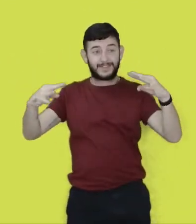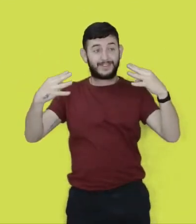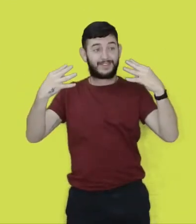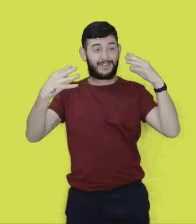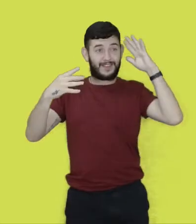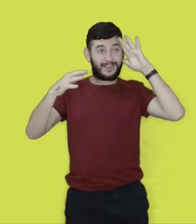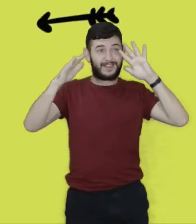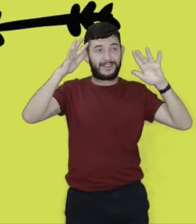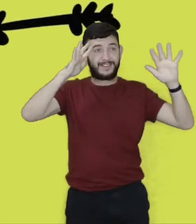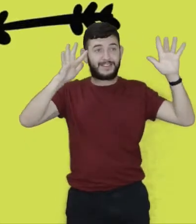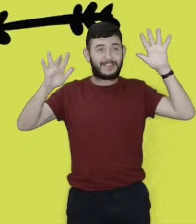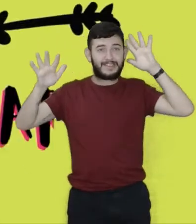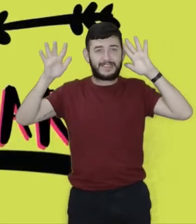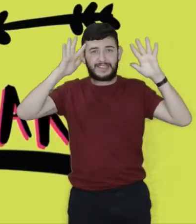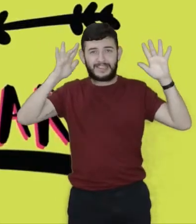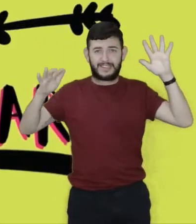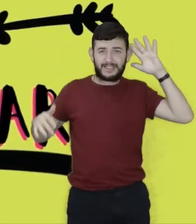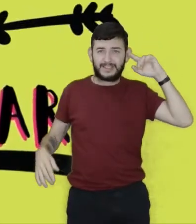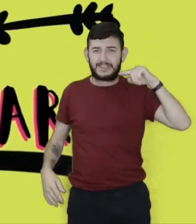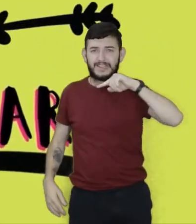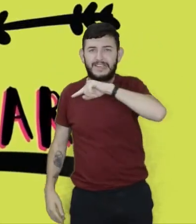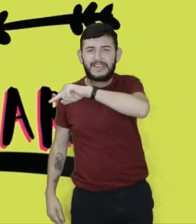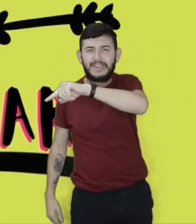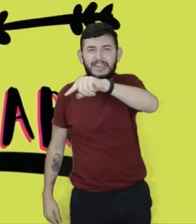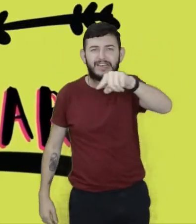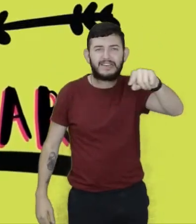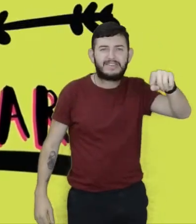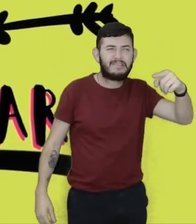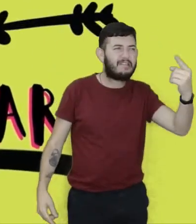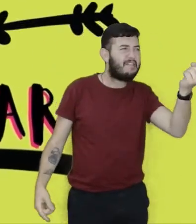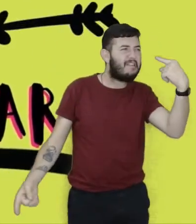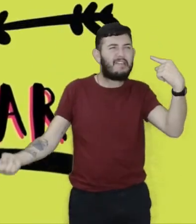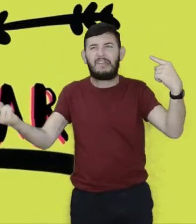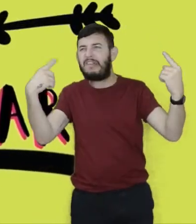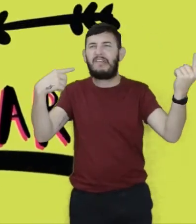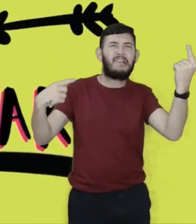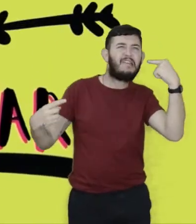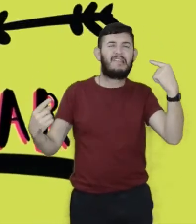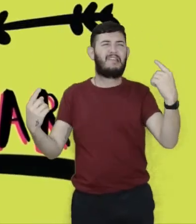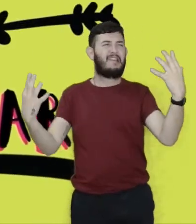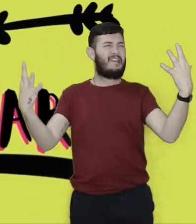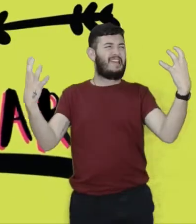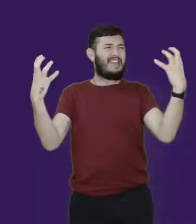Não vão mais conseguir me anular, me calar.